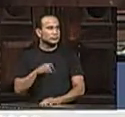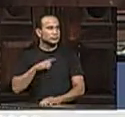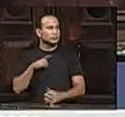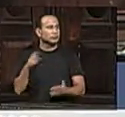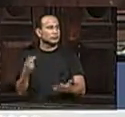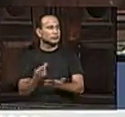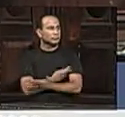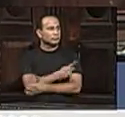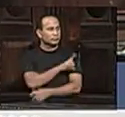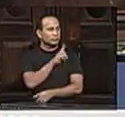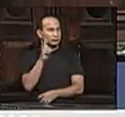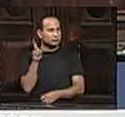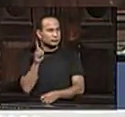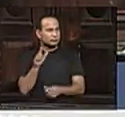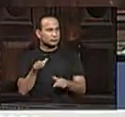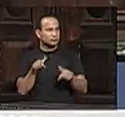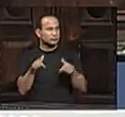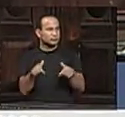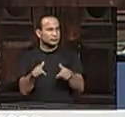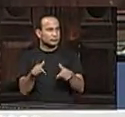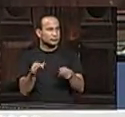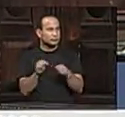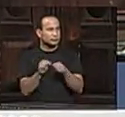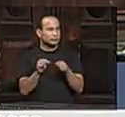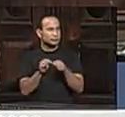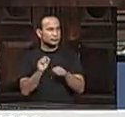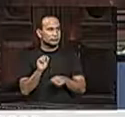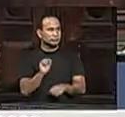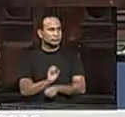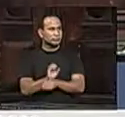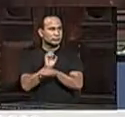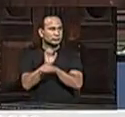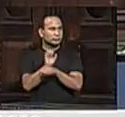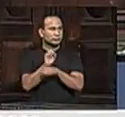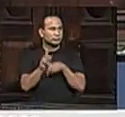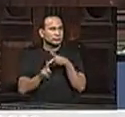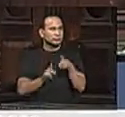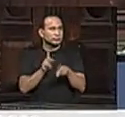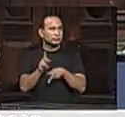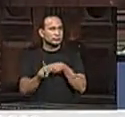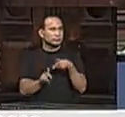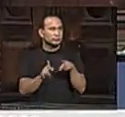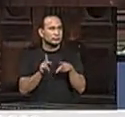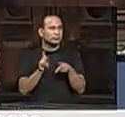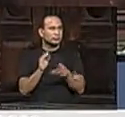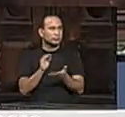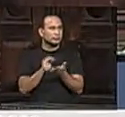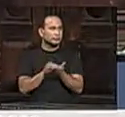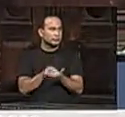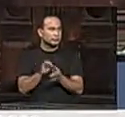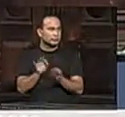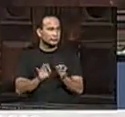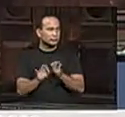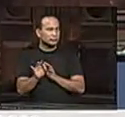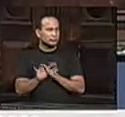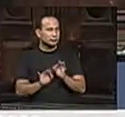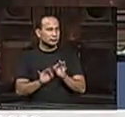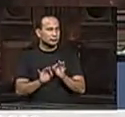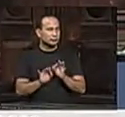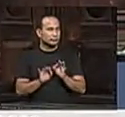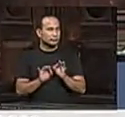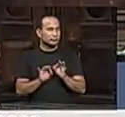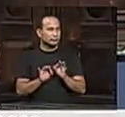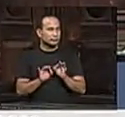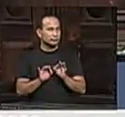essa não aplicação está deixando o Estado e a população desamparada de um projeto de educação